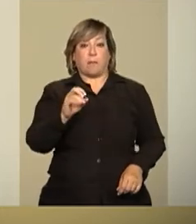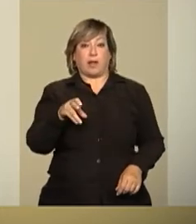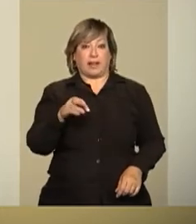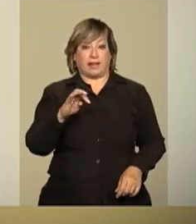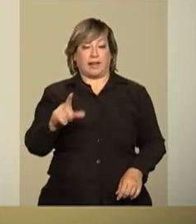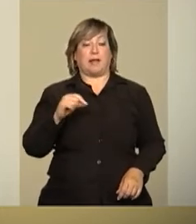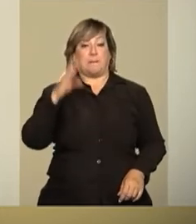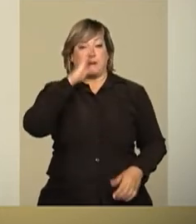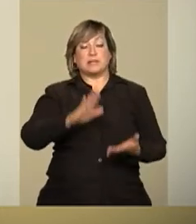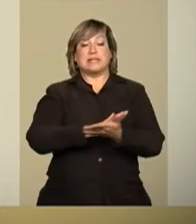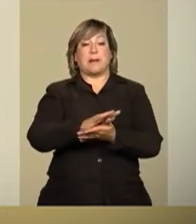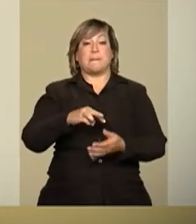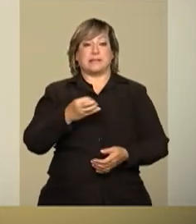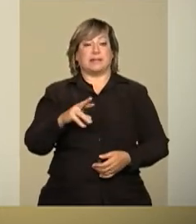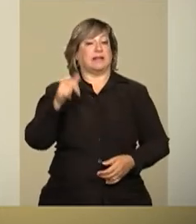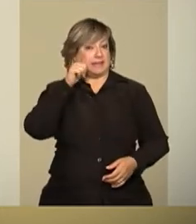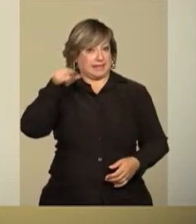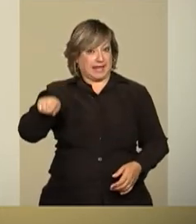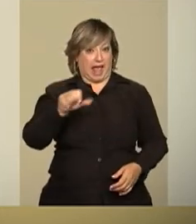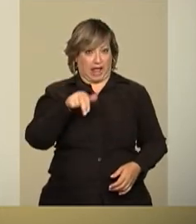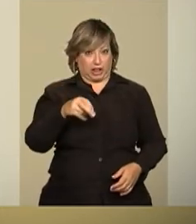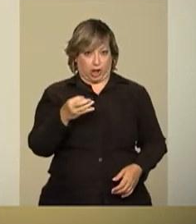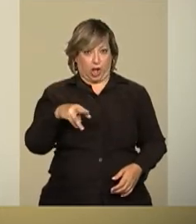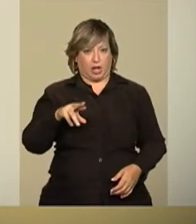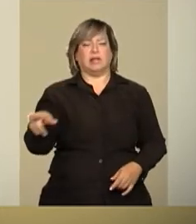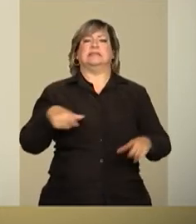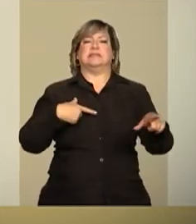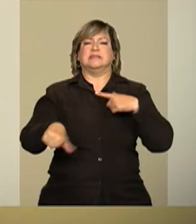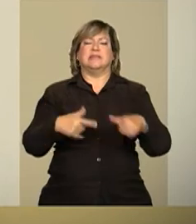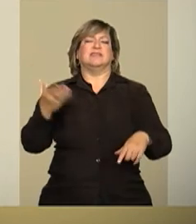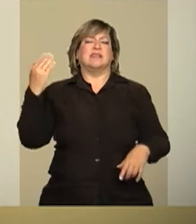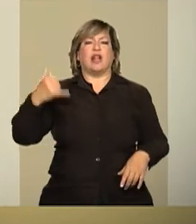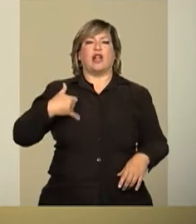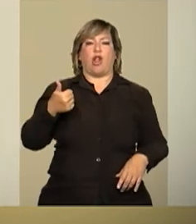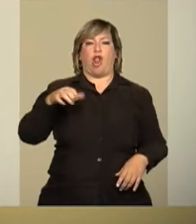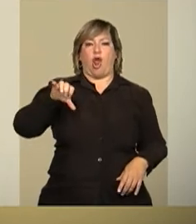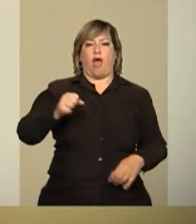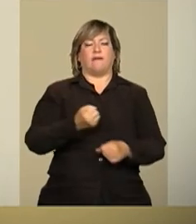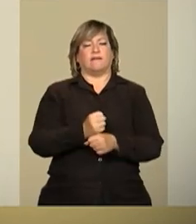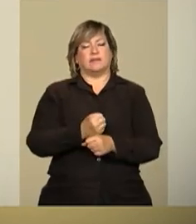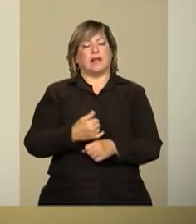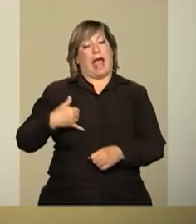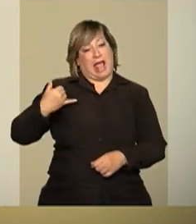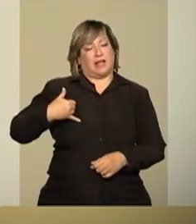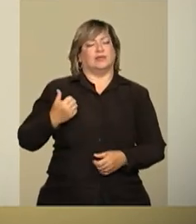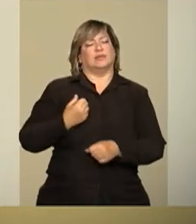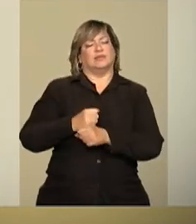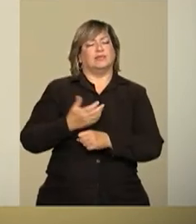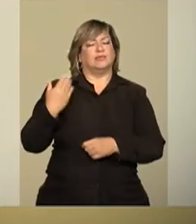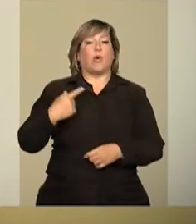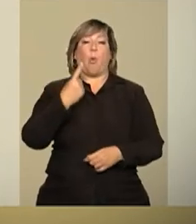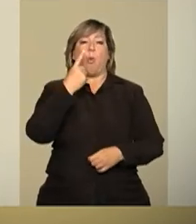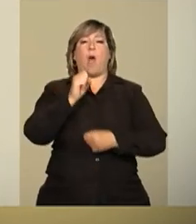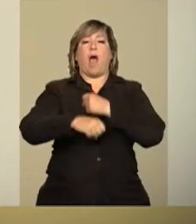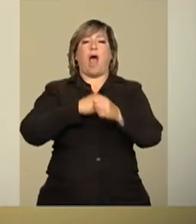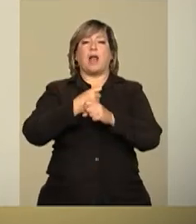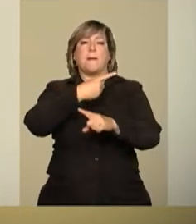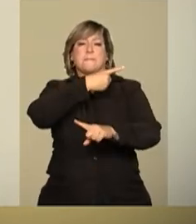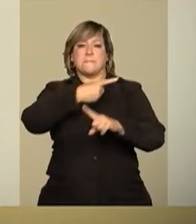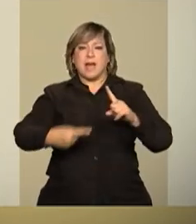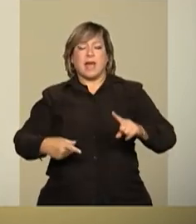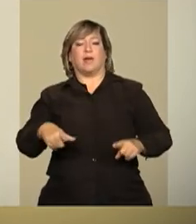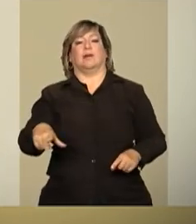Pronatec Brasil sem miséria a Dona Antônia trabalha desde os 19 anos estava desempregada há um ano e meio quando